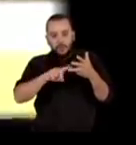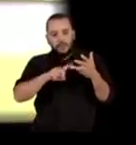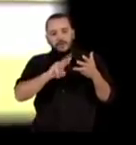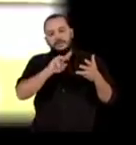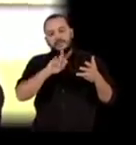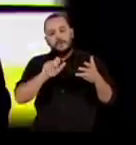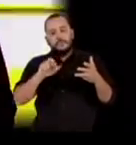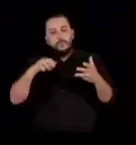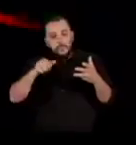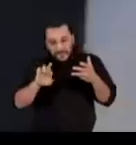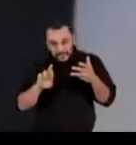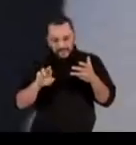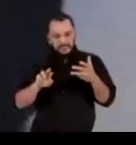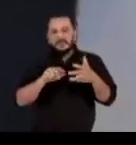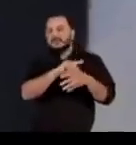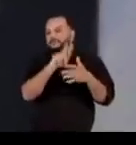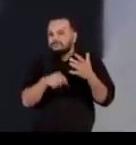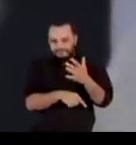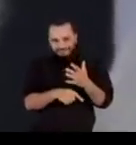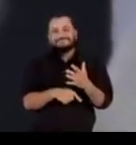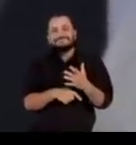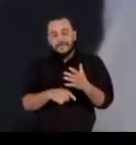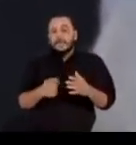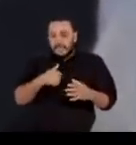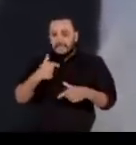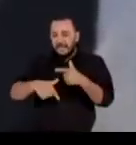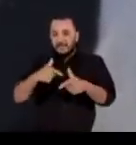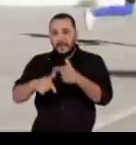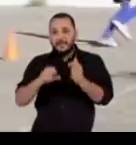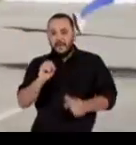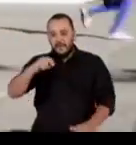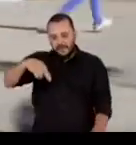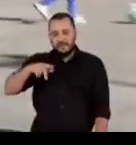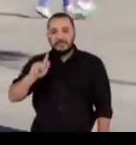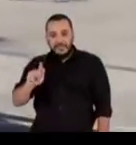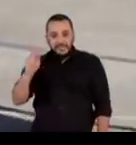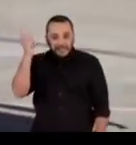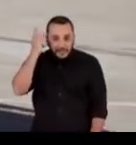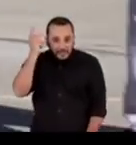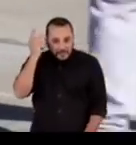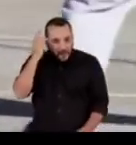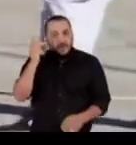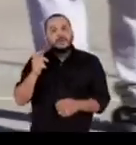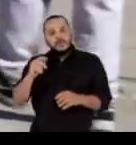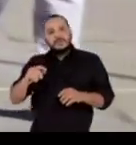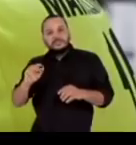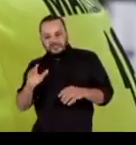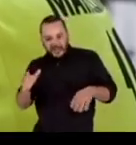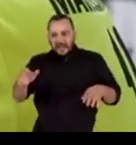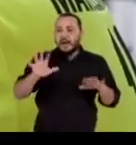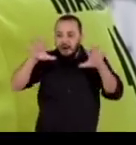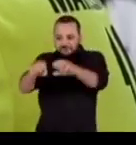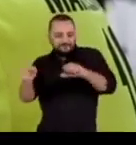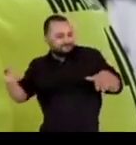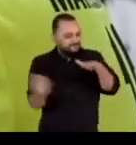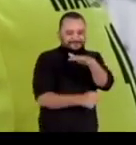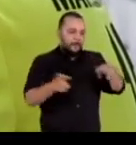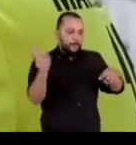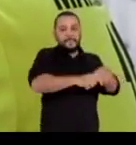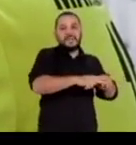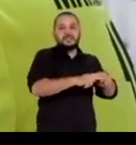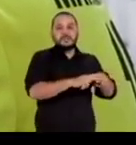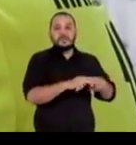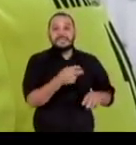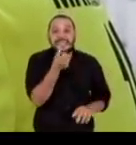dessa injustiça. Do trabalho em uma ONG no extremo sul de São Paulo que tira crianças das ruas à prisão. Marcelo ficou 6